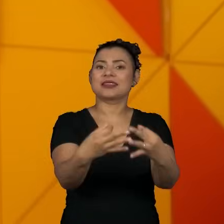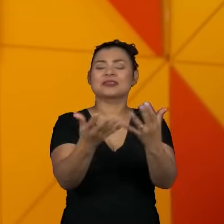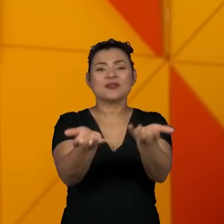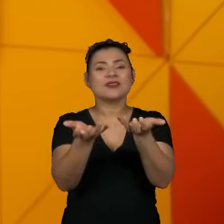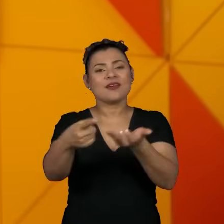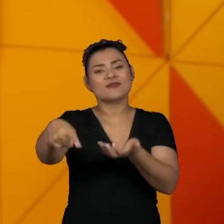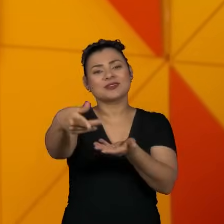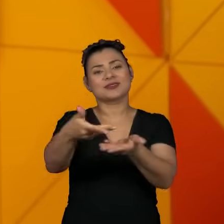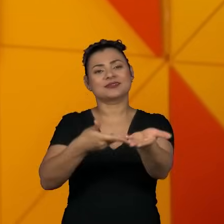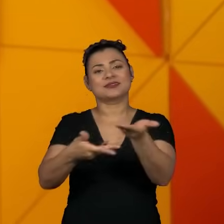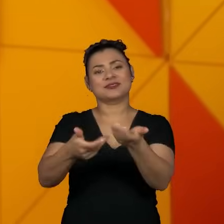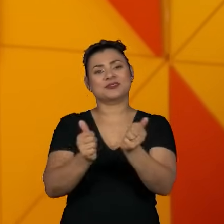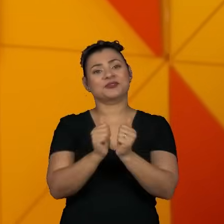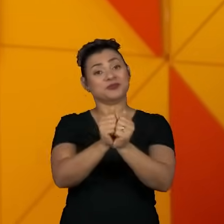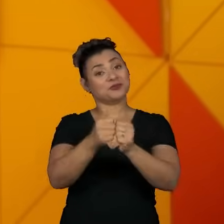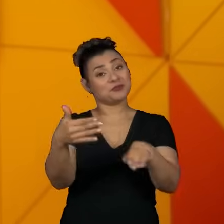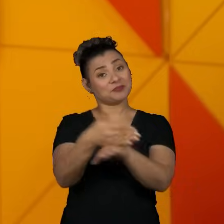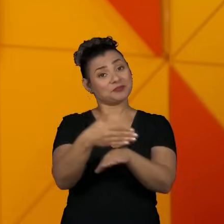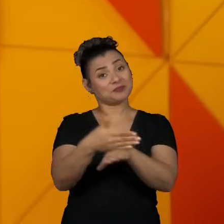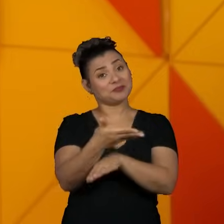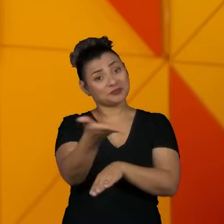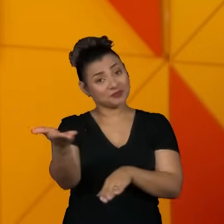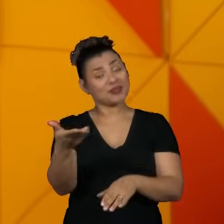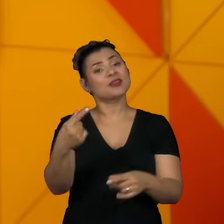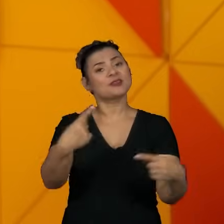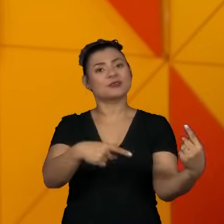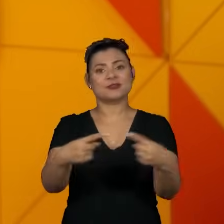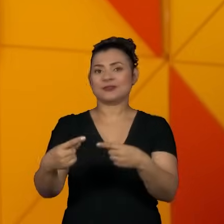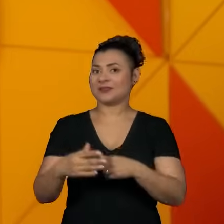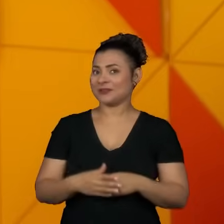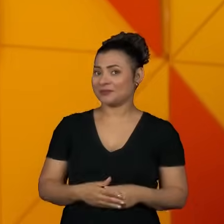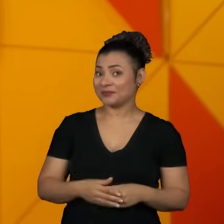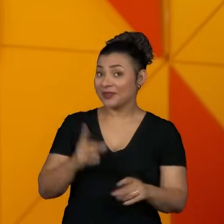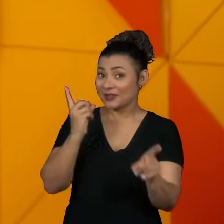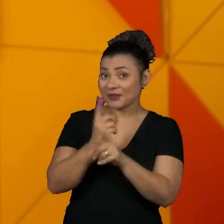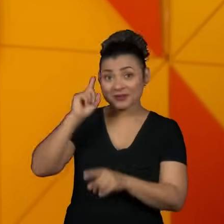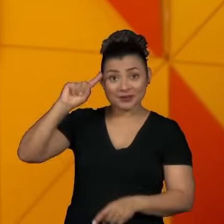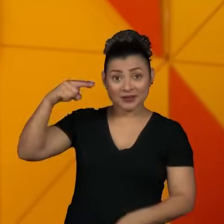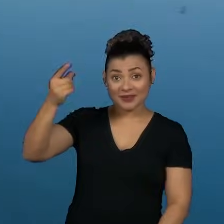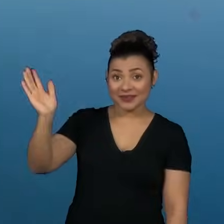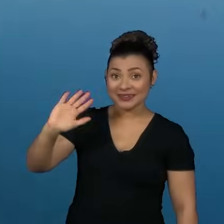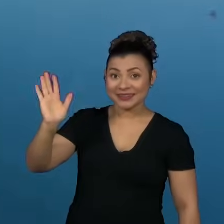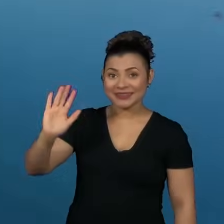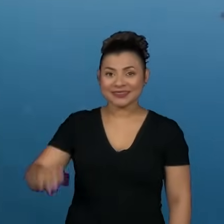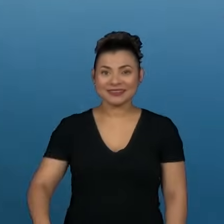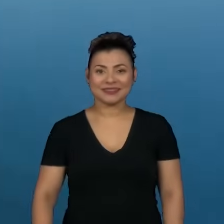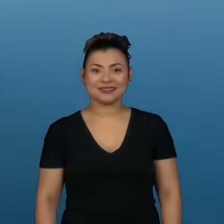você conosco, participando dessa discussão. Até semana que vem!